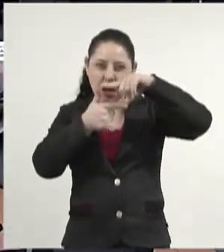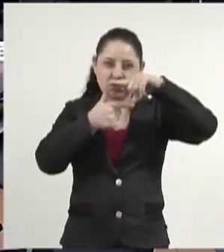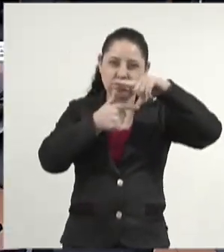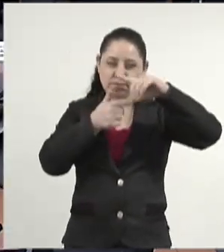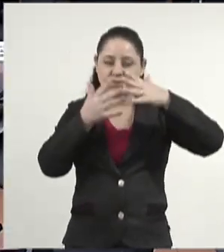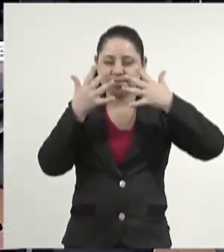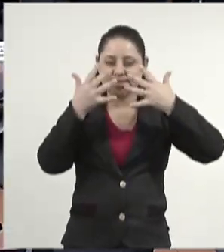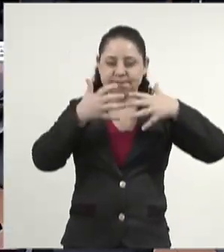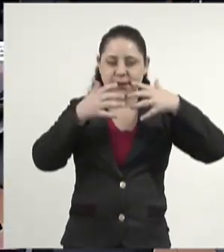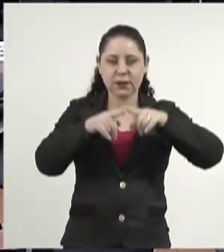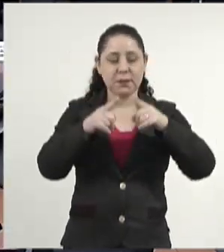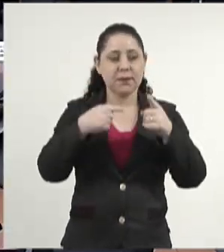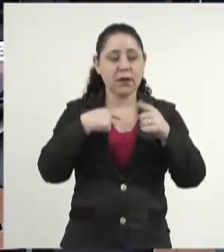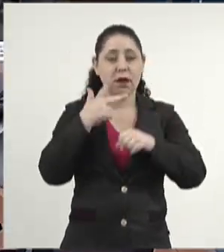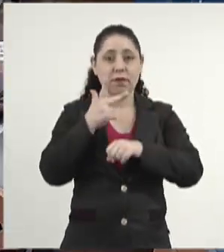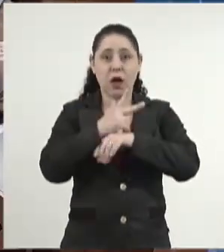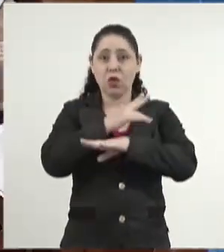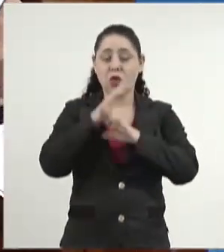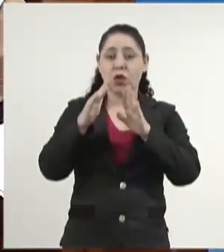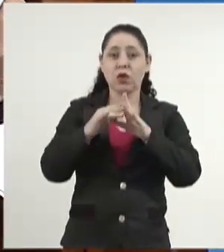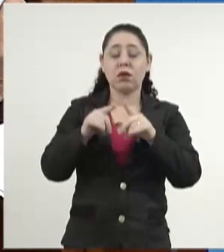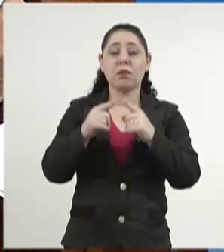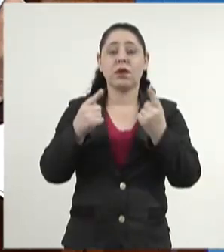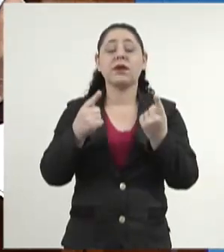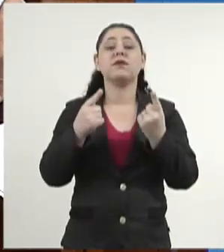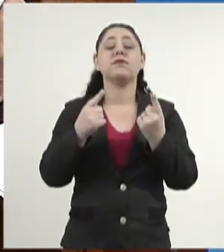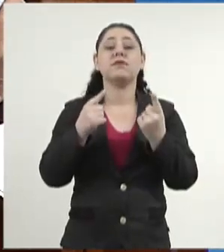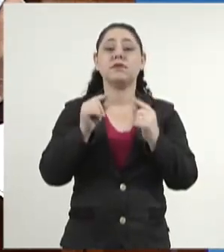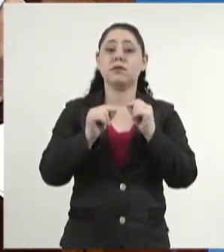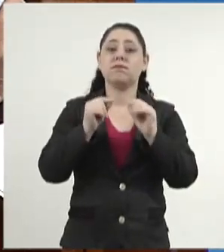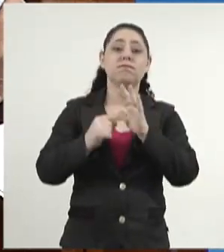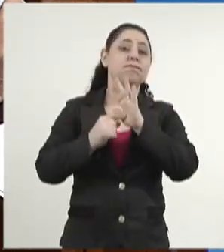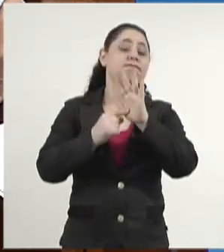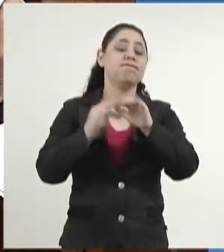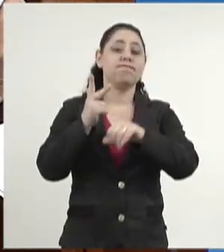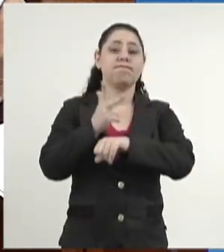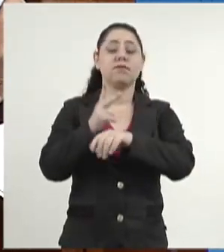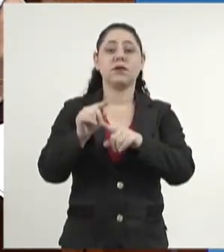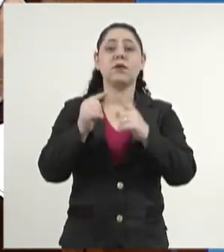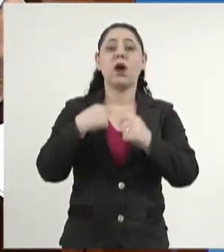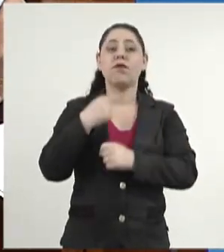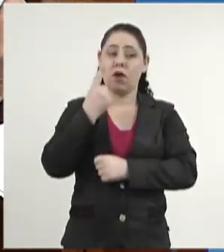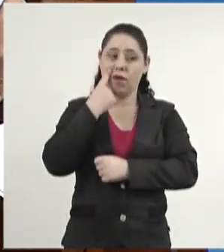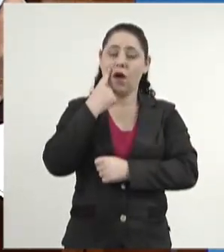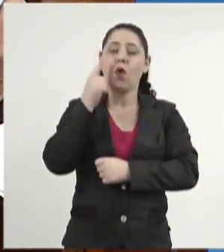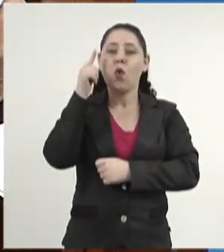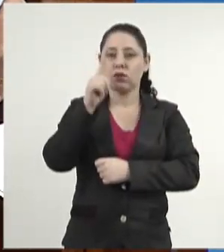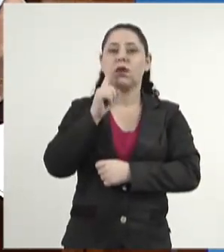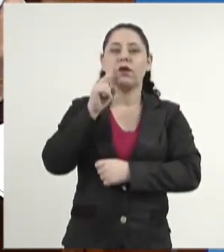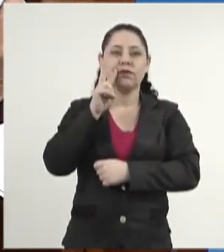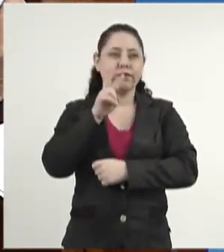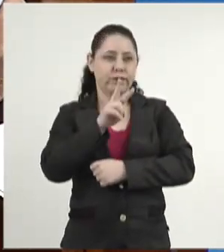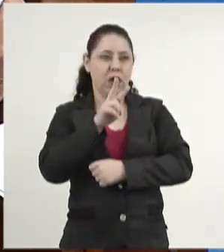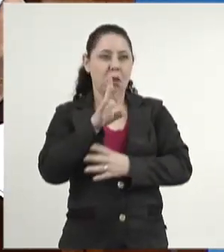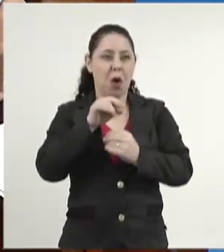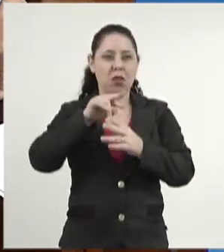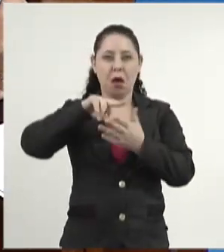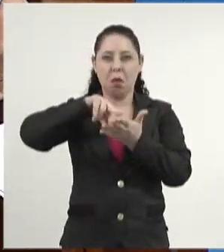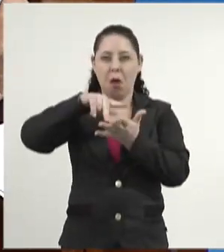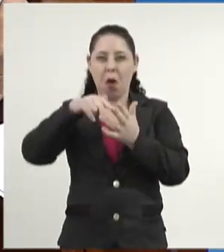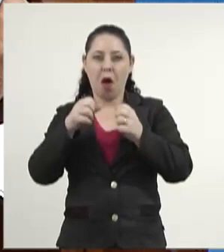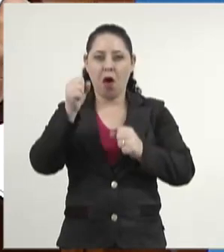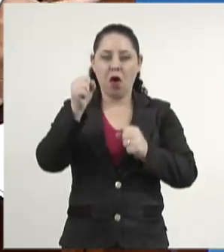assistir na íntegra, né, a exibição do vídeo, mas ali tem